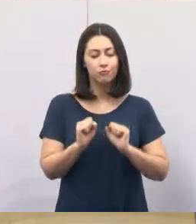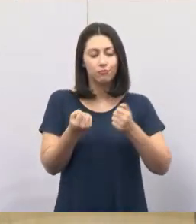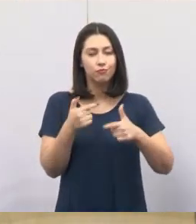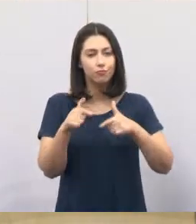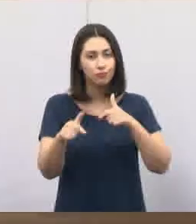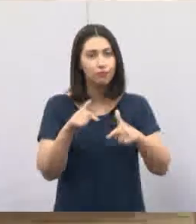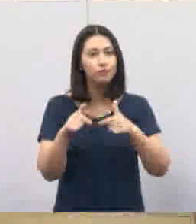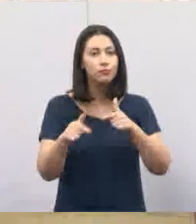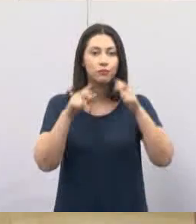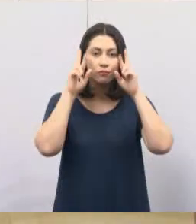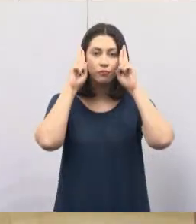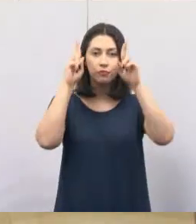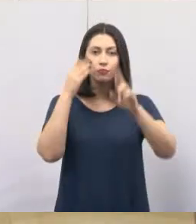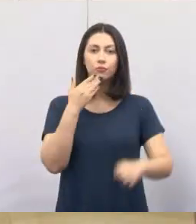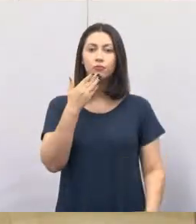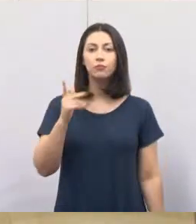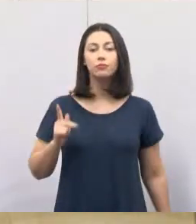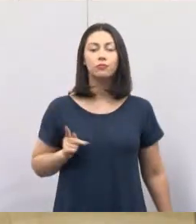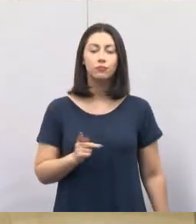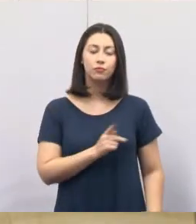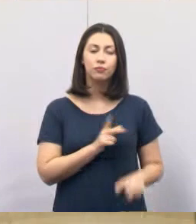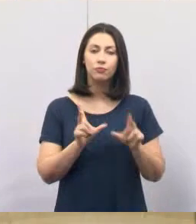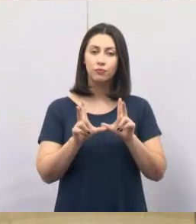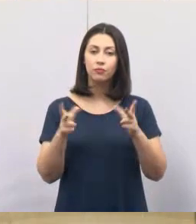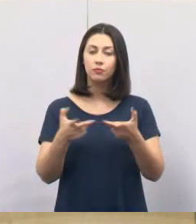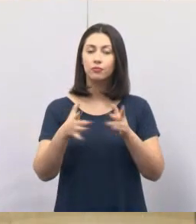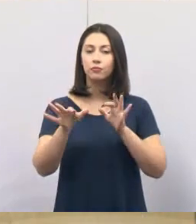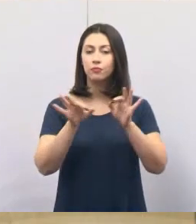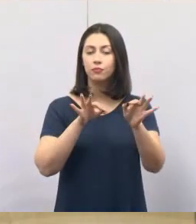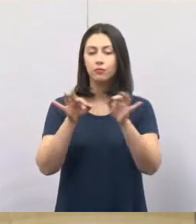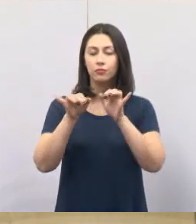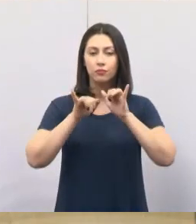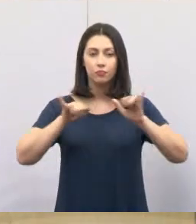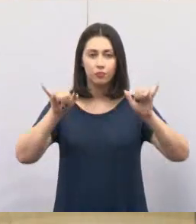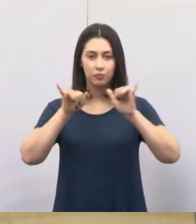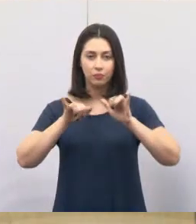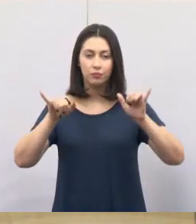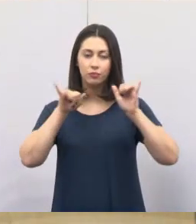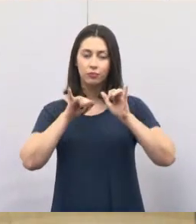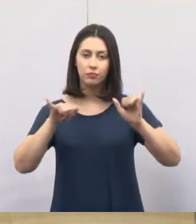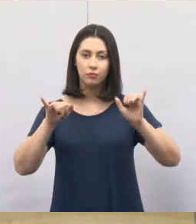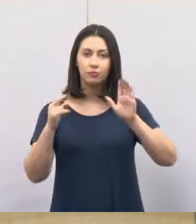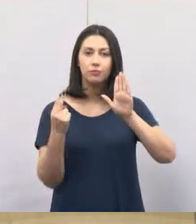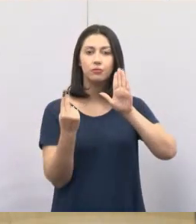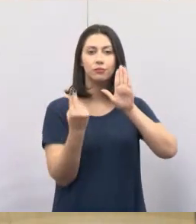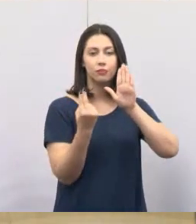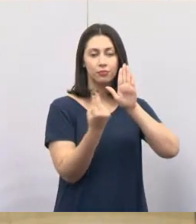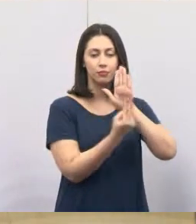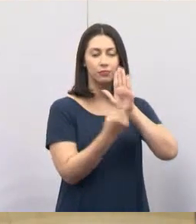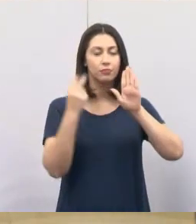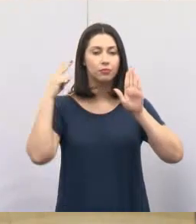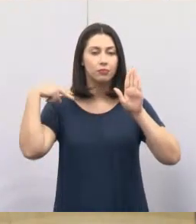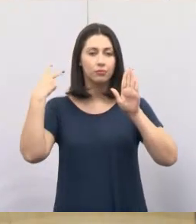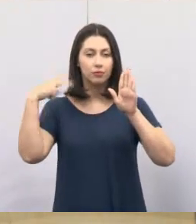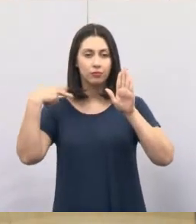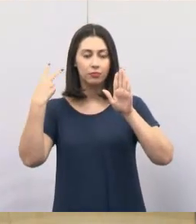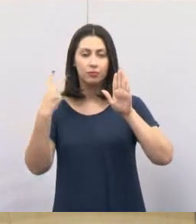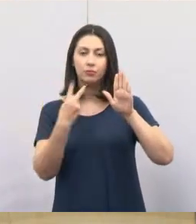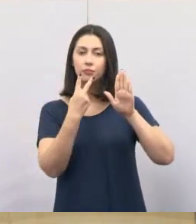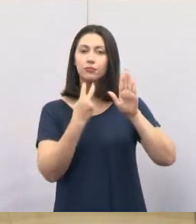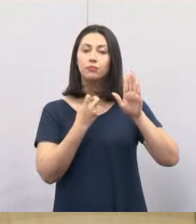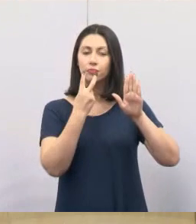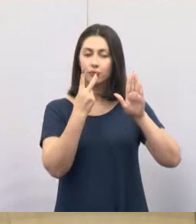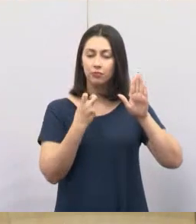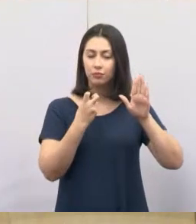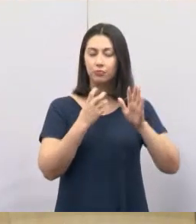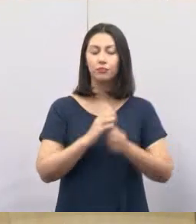ano. Respeitosamente, requeremos a presença dessa casa que seja adotada as providências habituais para a divulgação da presente manifestação. Autoria,